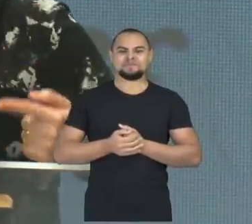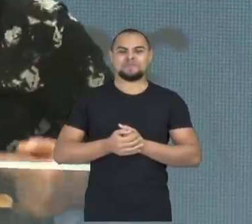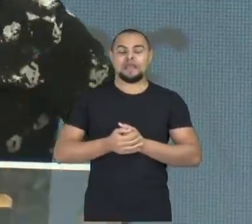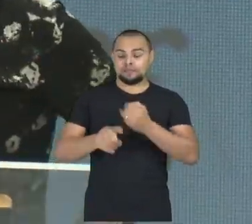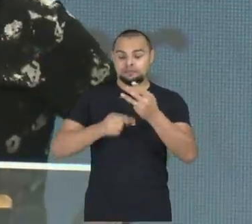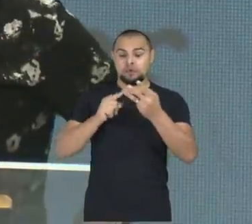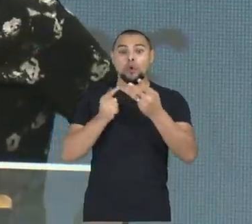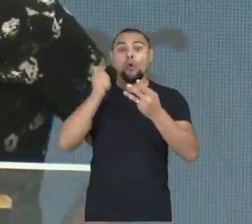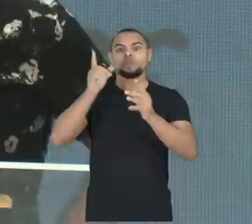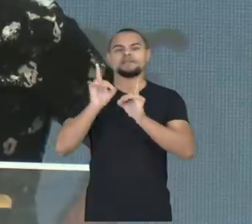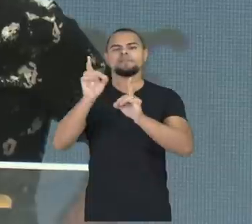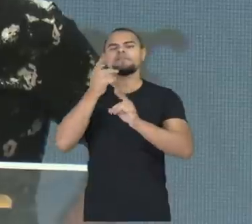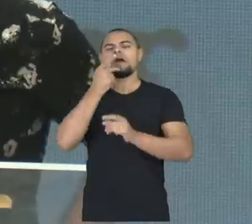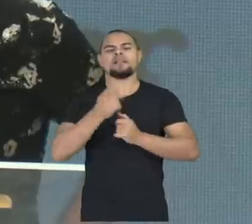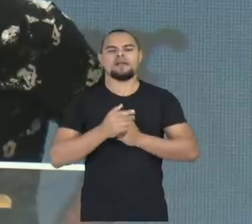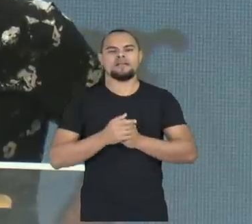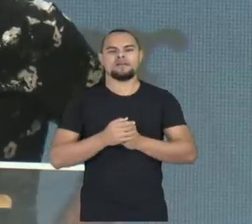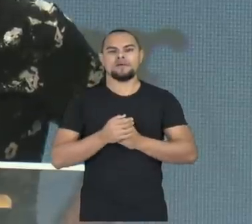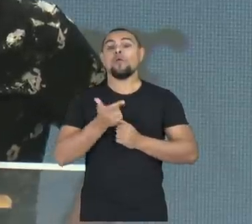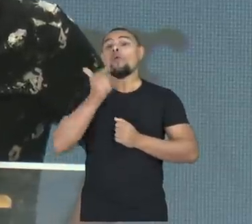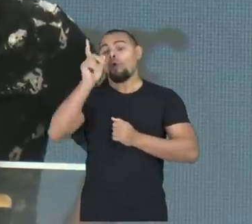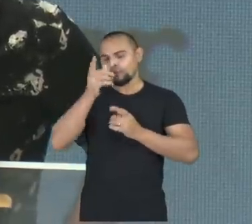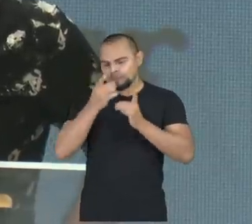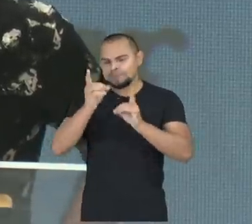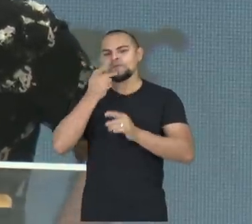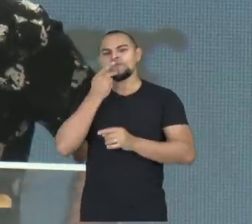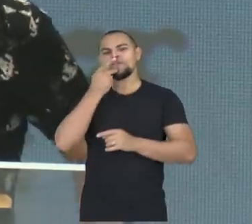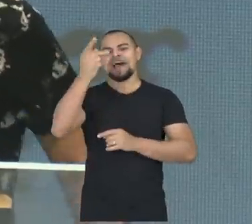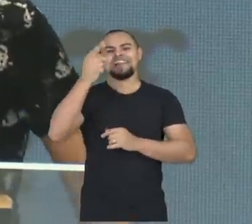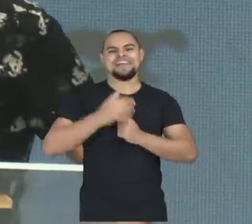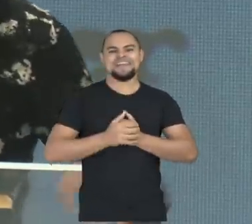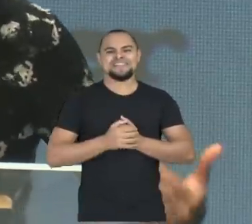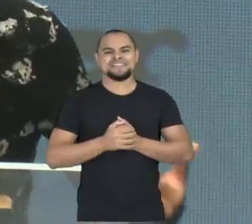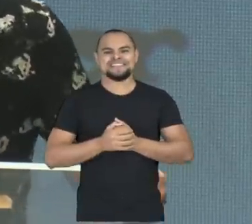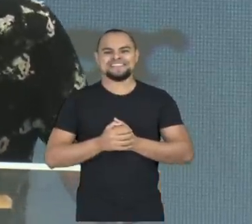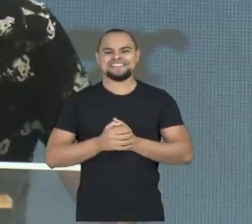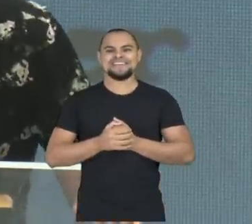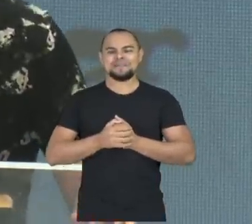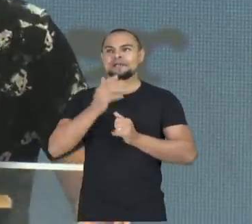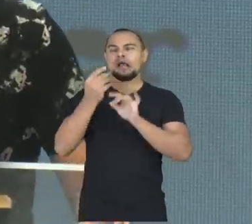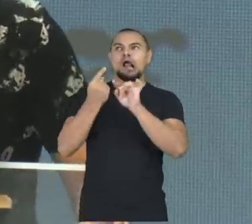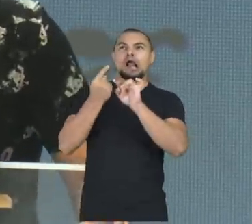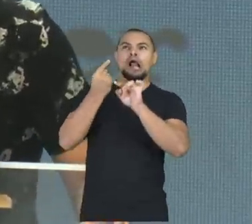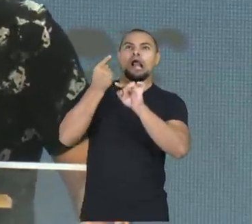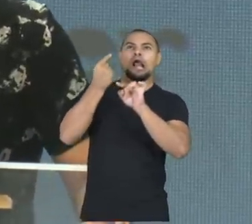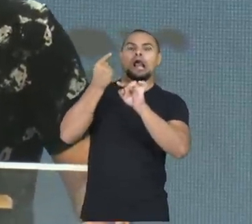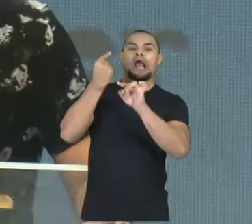um, aí aqui meu amigo, foram mais atrás ainda.